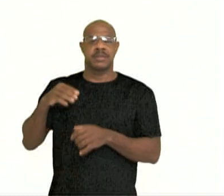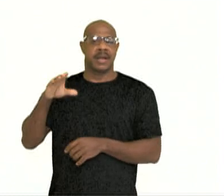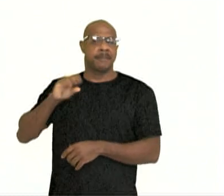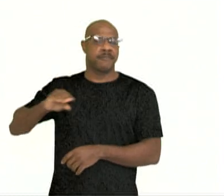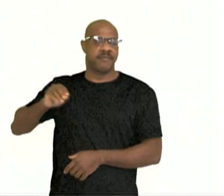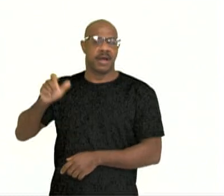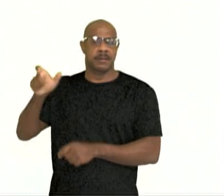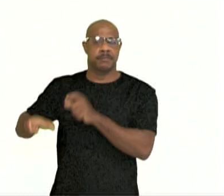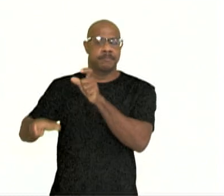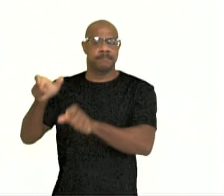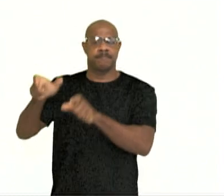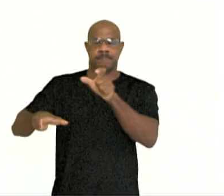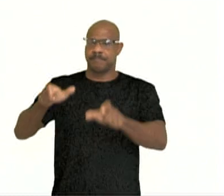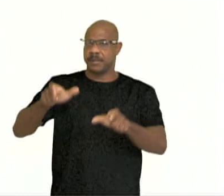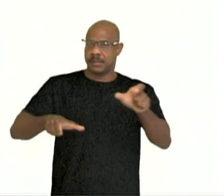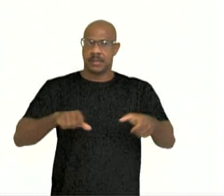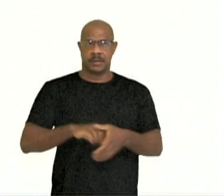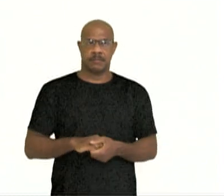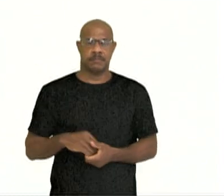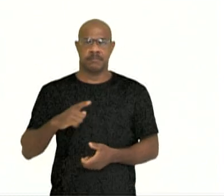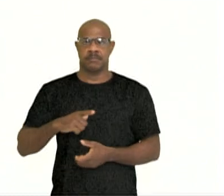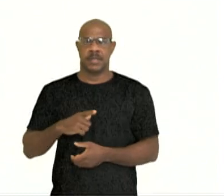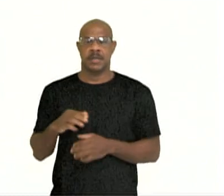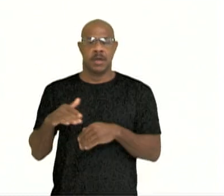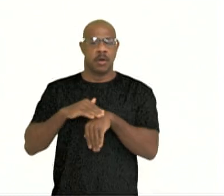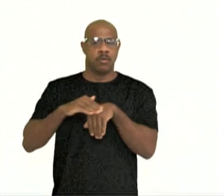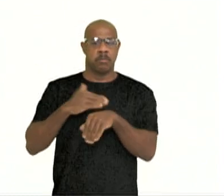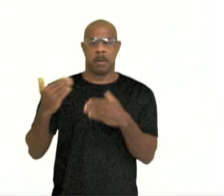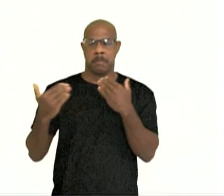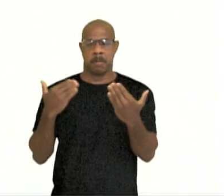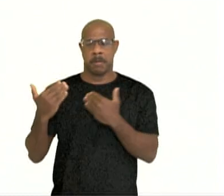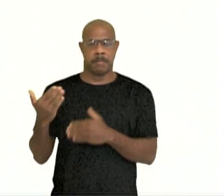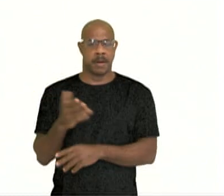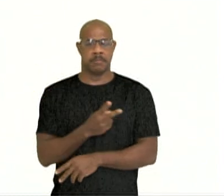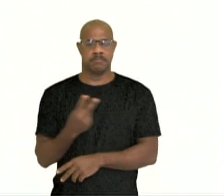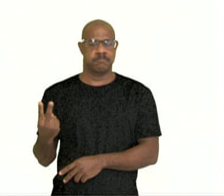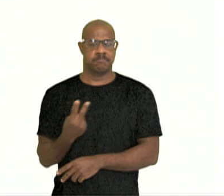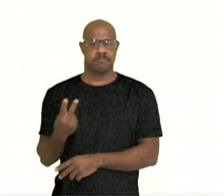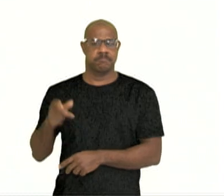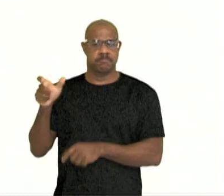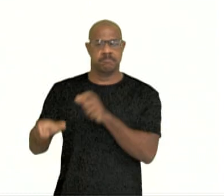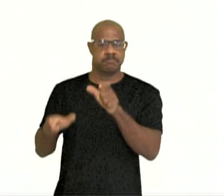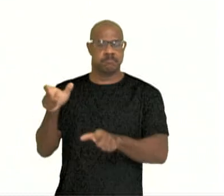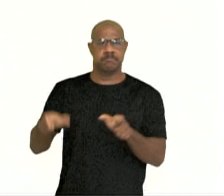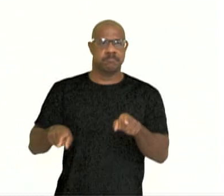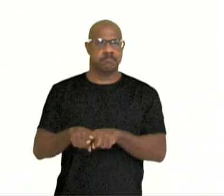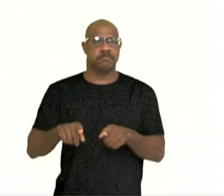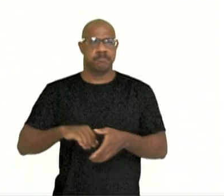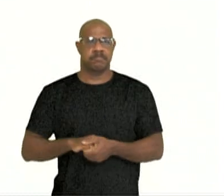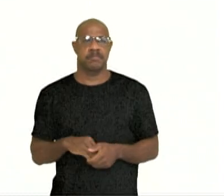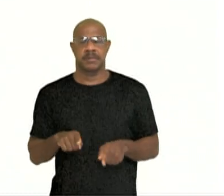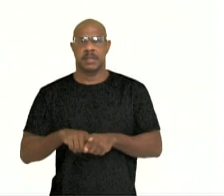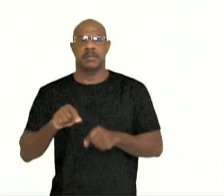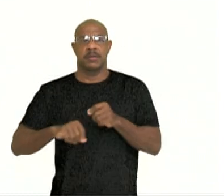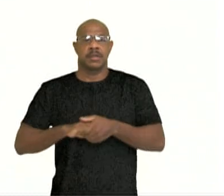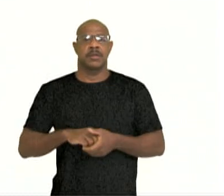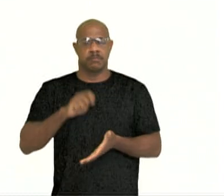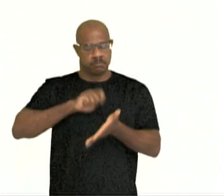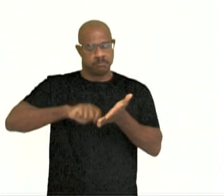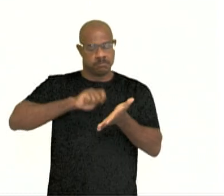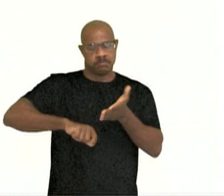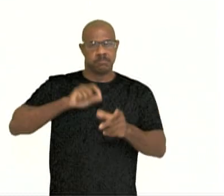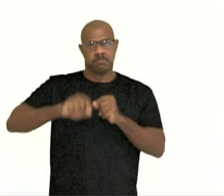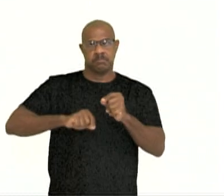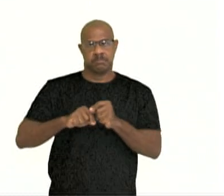discurso direto, que são os diálogos dos personagens, e as indicações cênicas, chamadas de rubricas, que servem